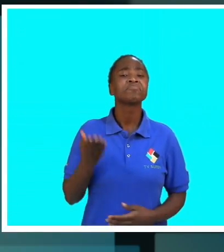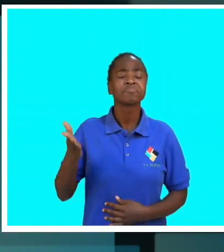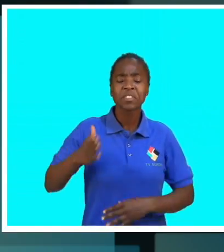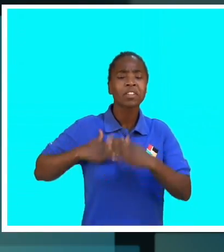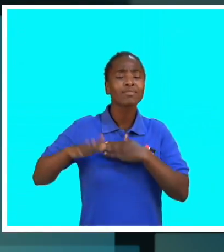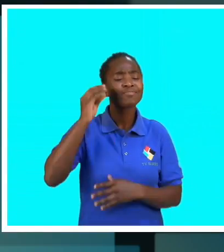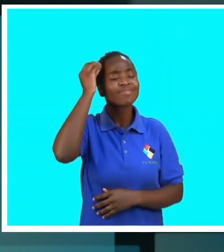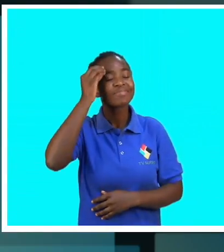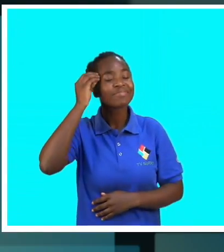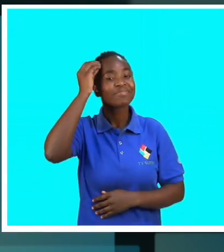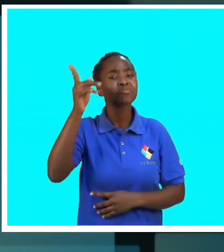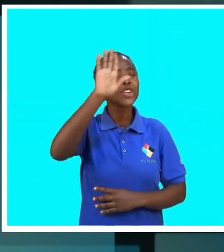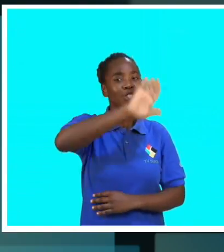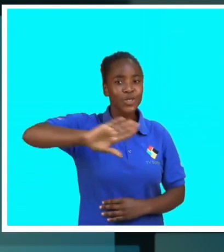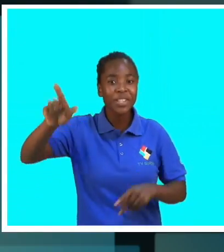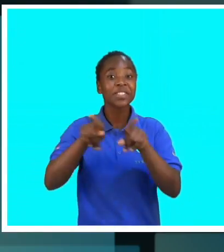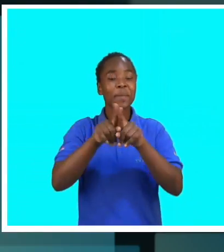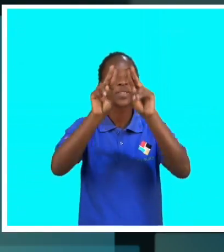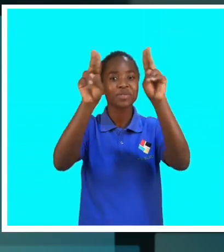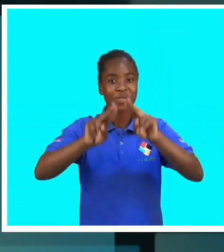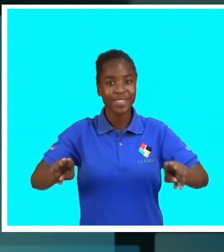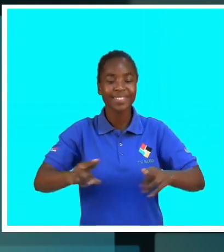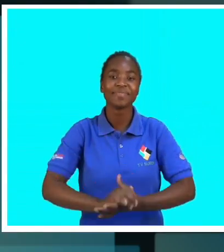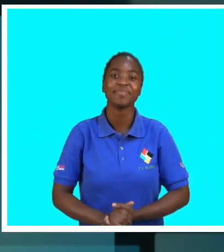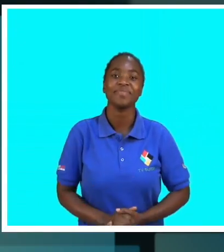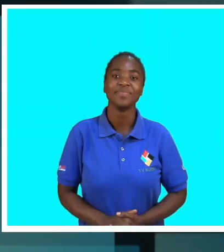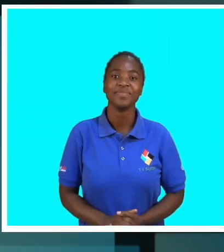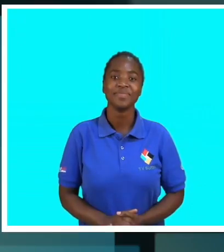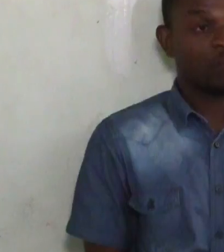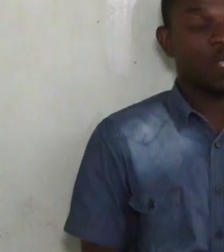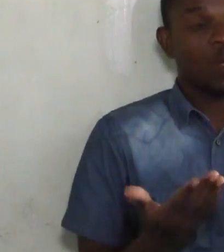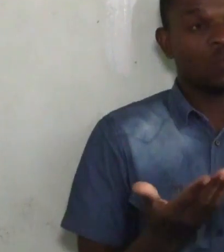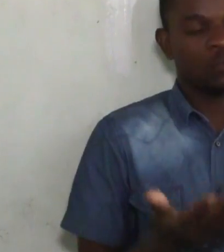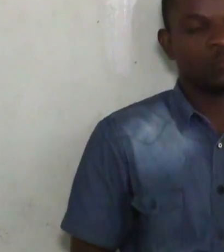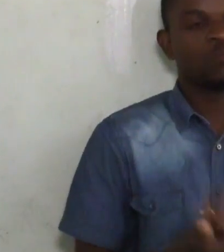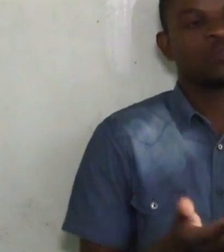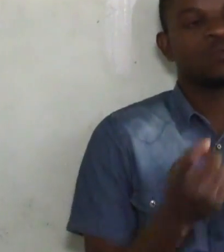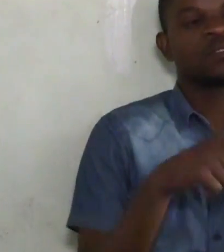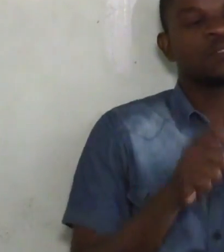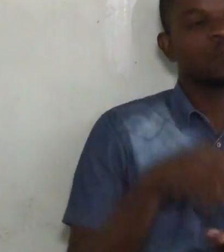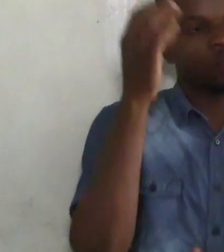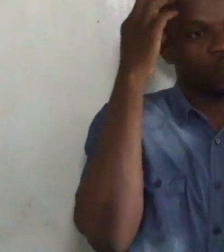Ter representantes no país é o sonho destes conjuntos. Aqui é a Maputo.